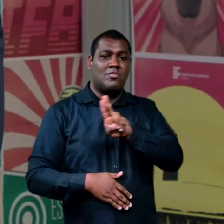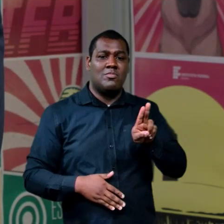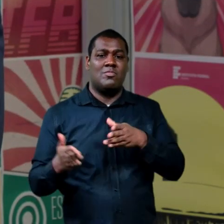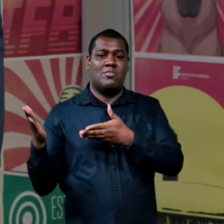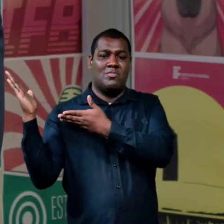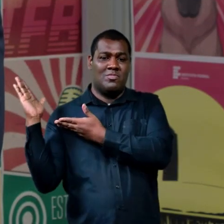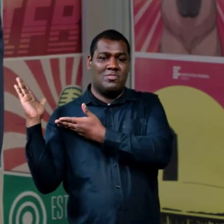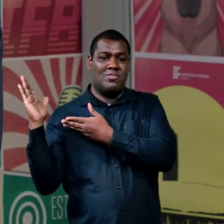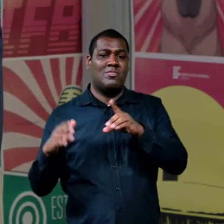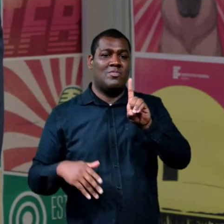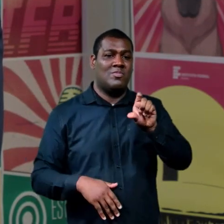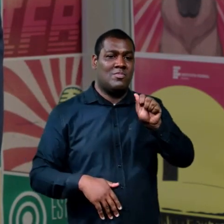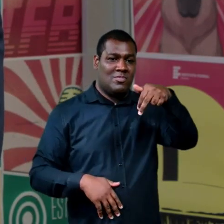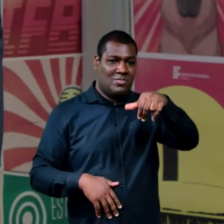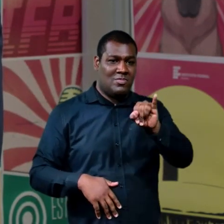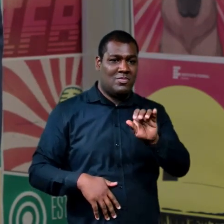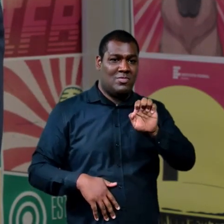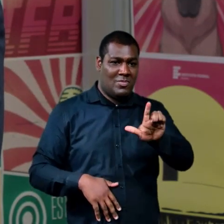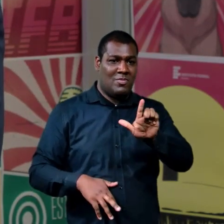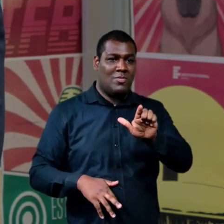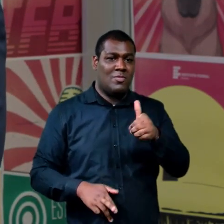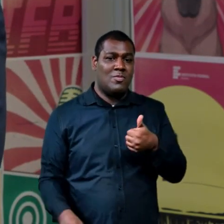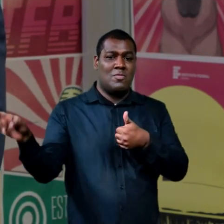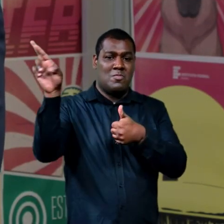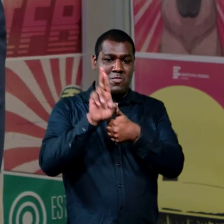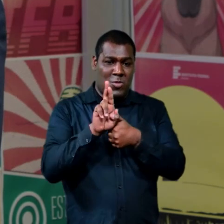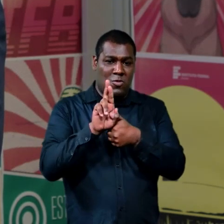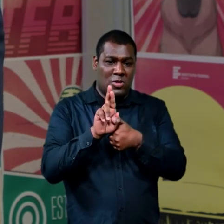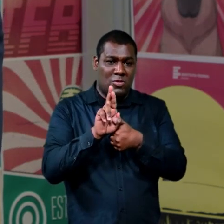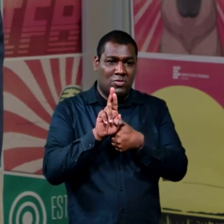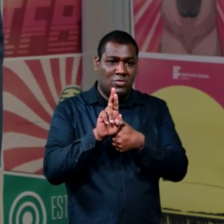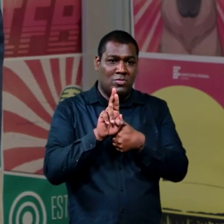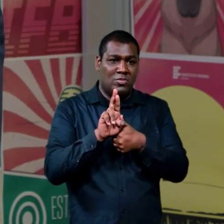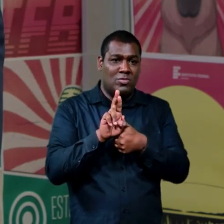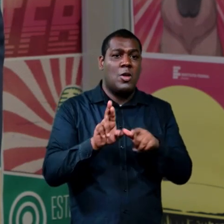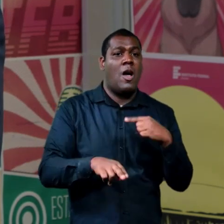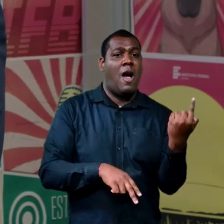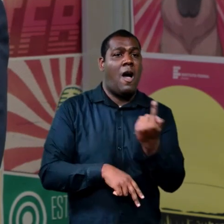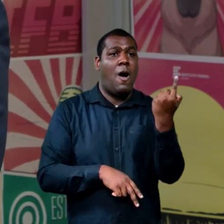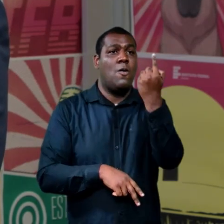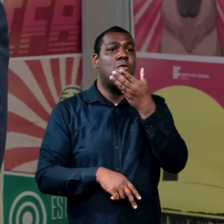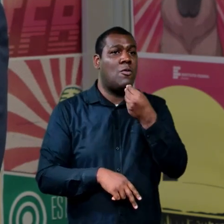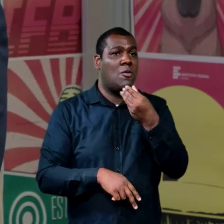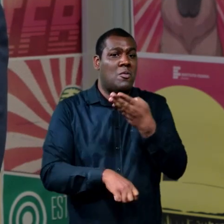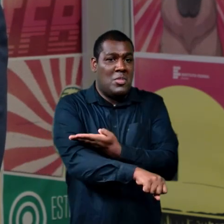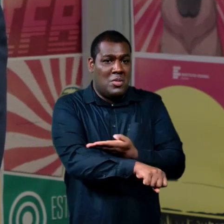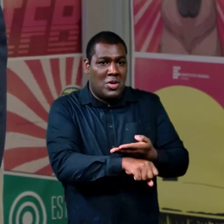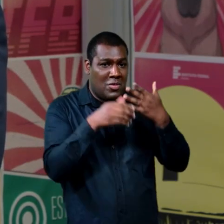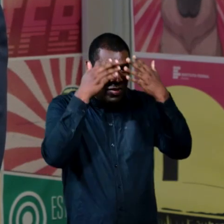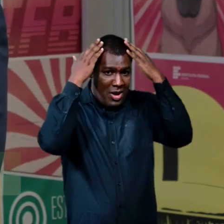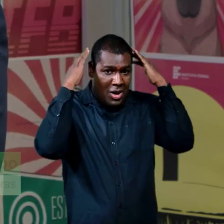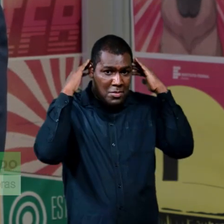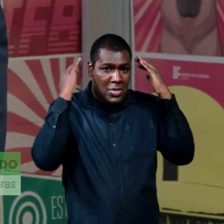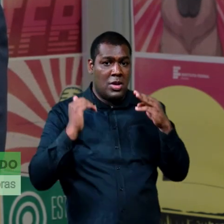Catelli, eu sou procurador federal, né? Eu sou uma pessoa alta, um homem branco, cabelos castanhos,